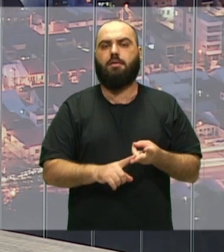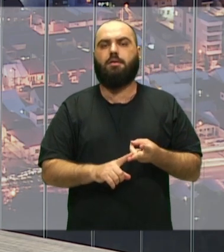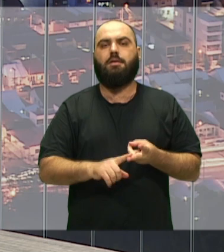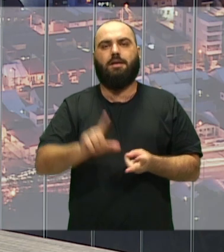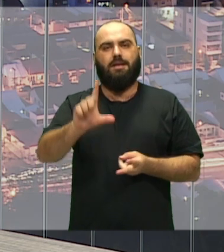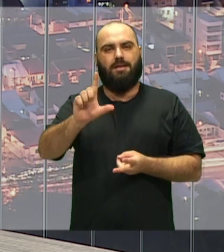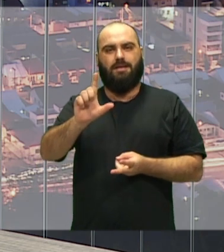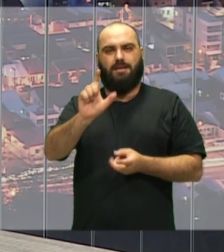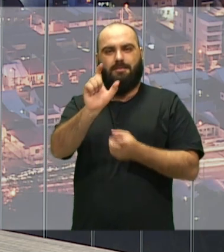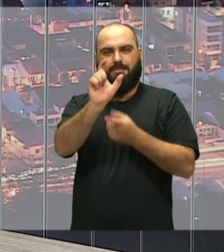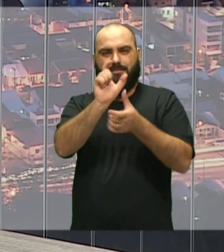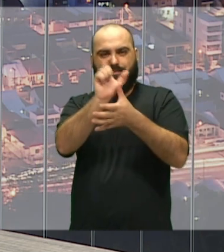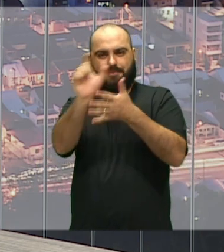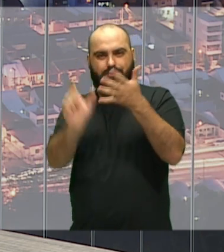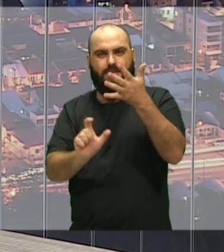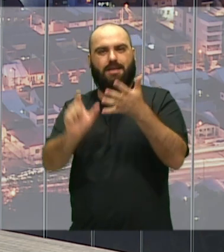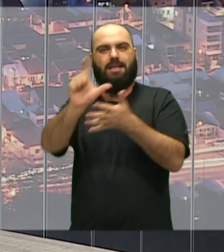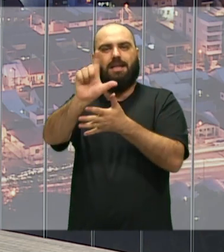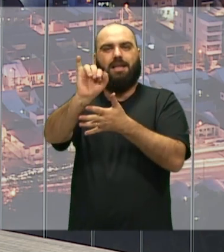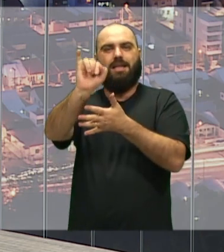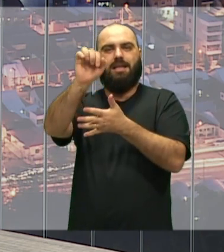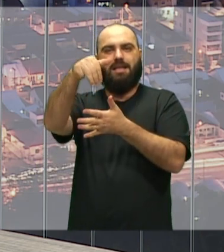LIMP, né? Que é